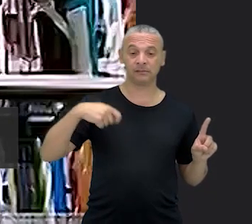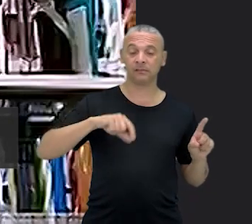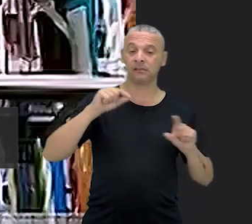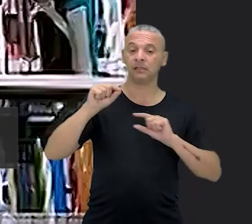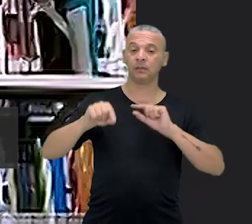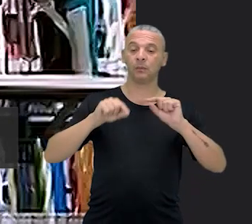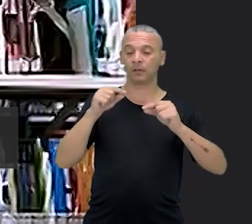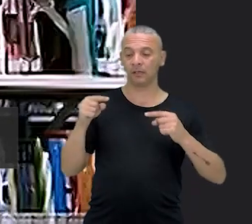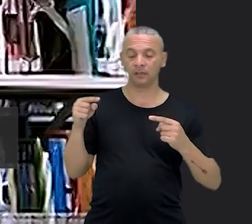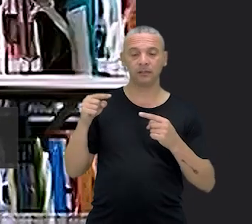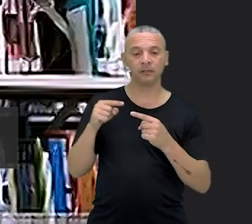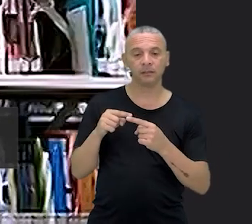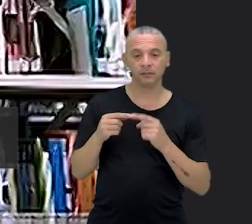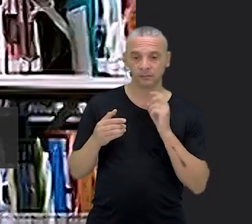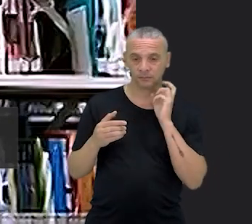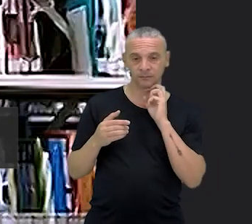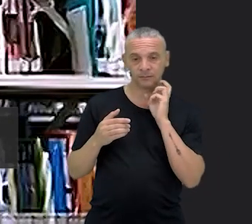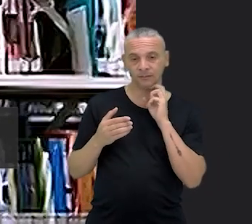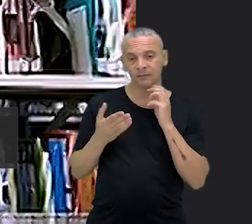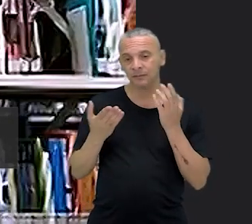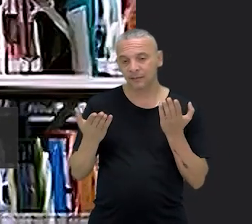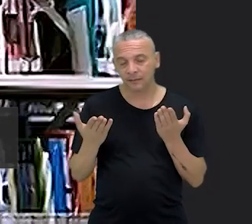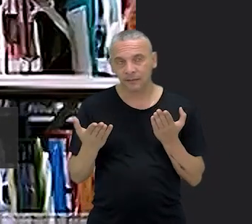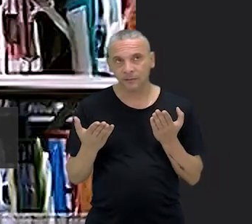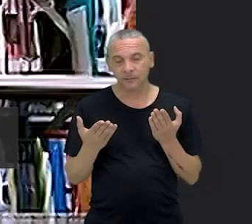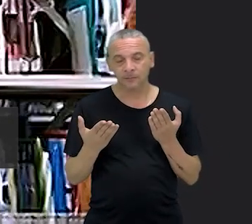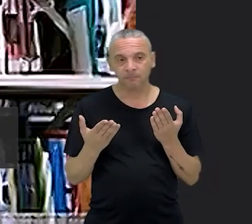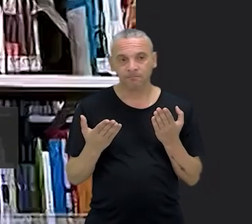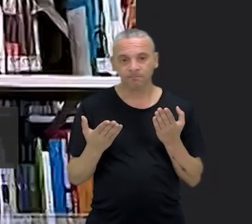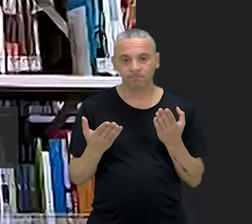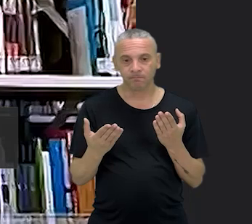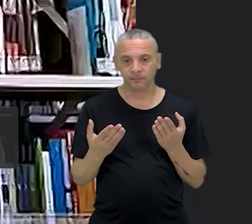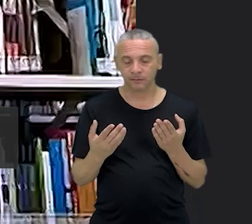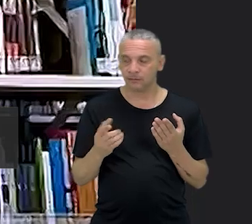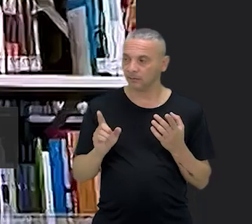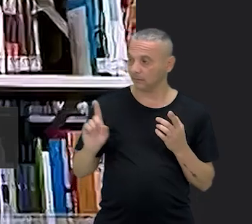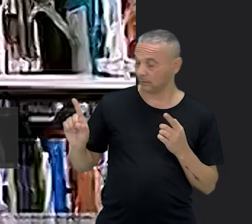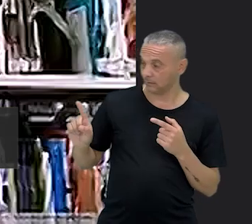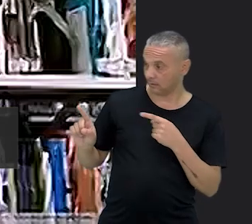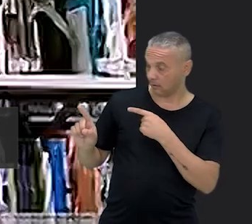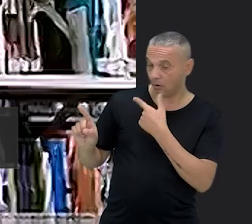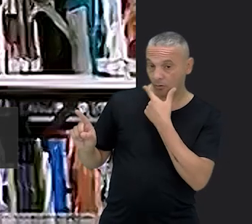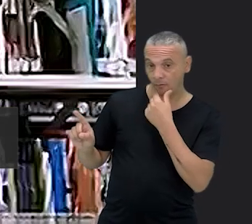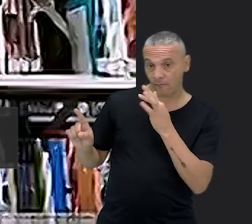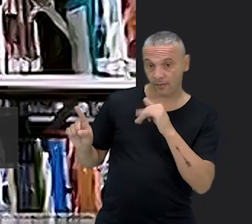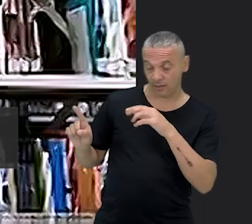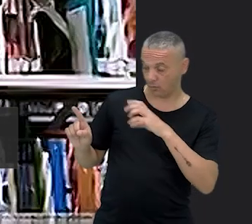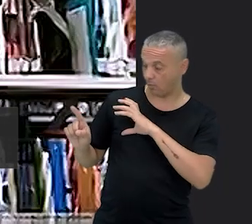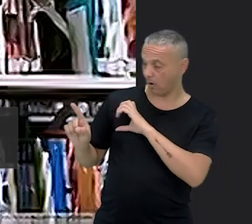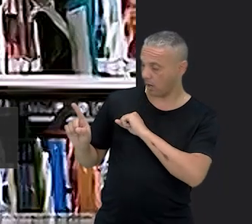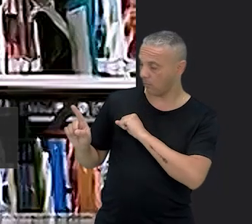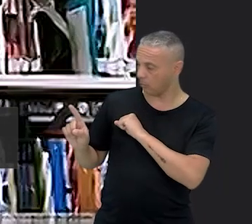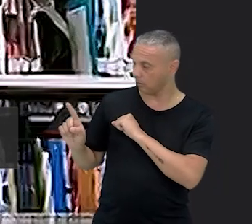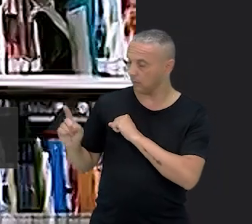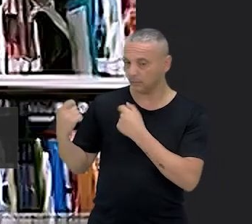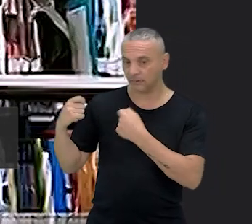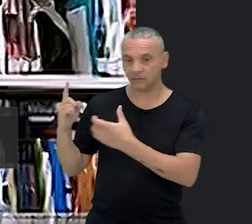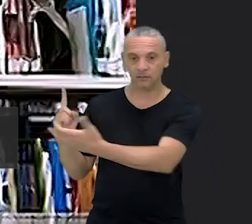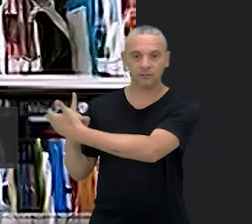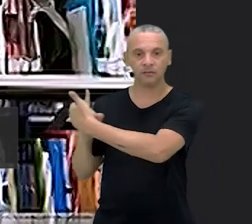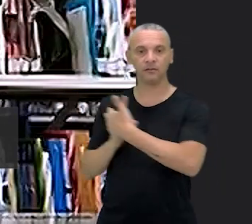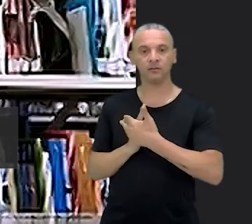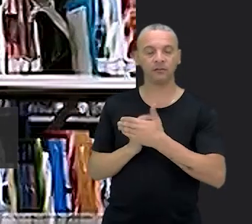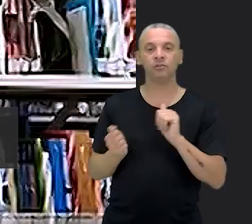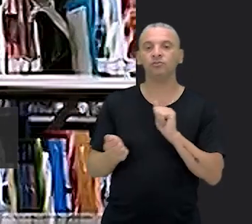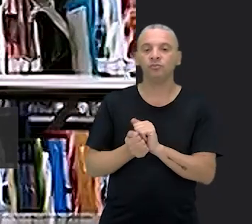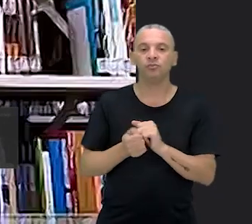de, vamos dizer assim, resgatar o homem que ela amava, porque aquele que convivia